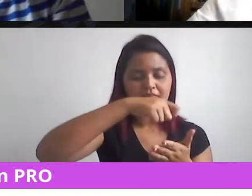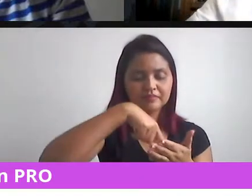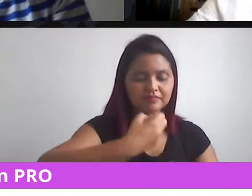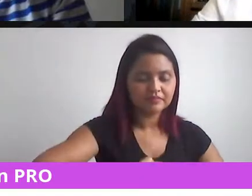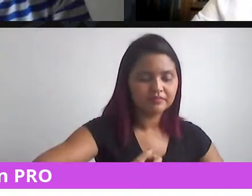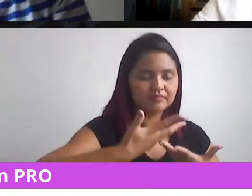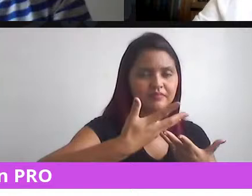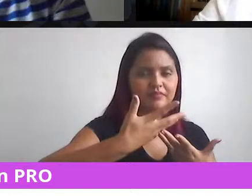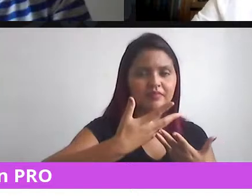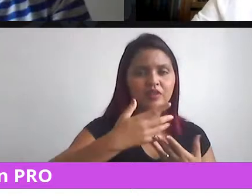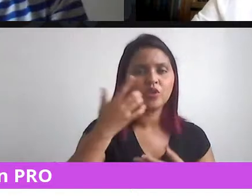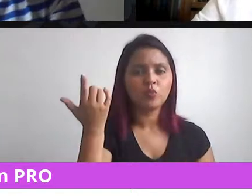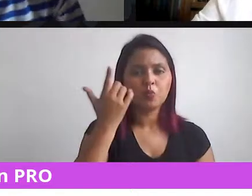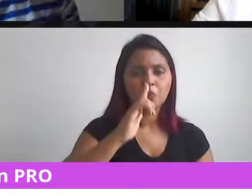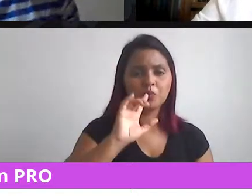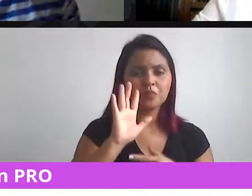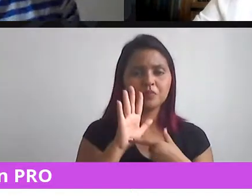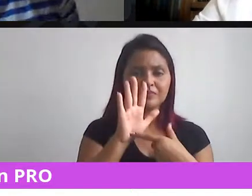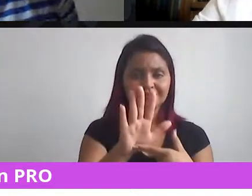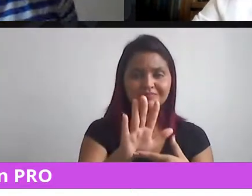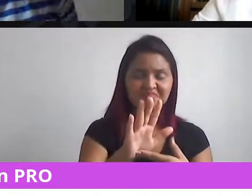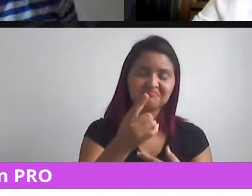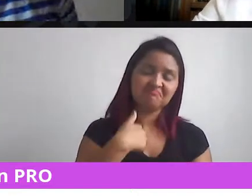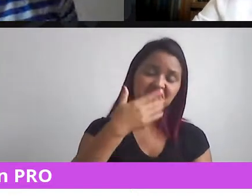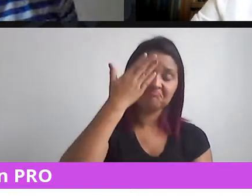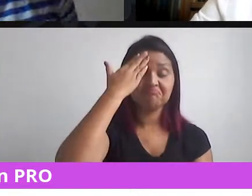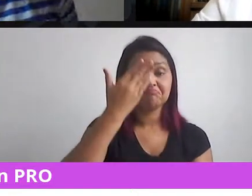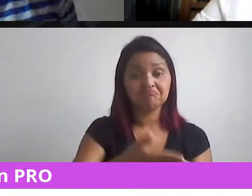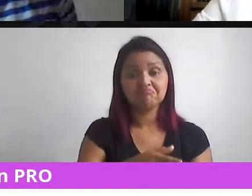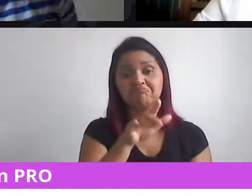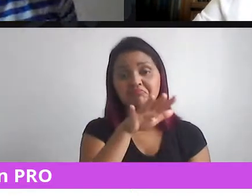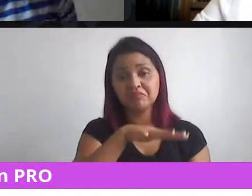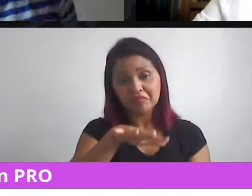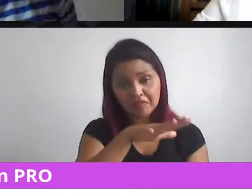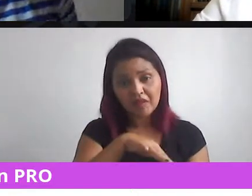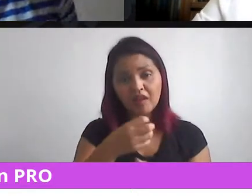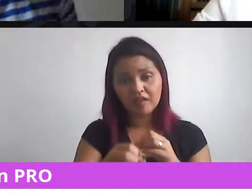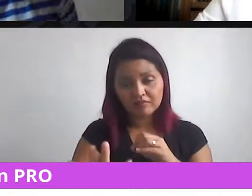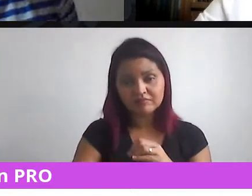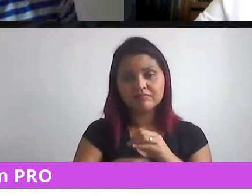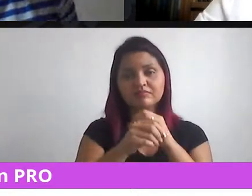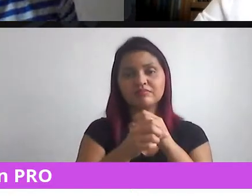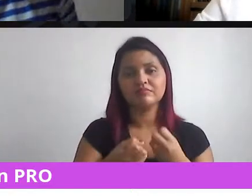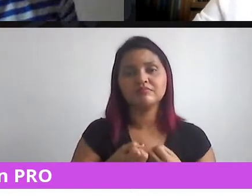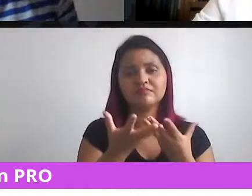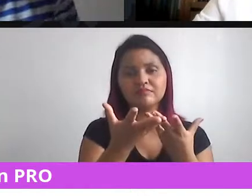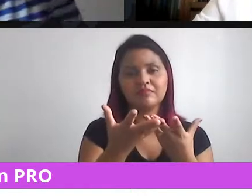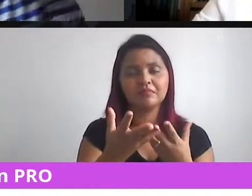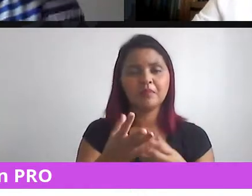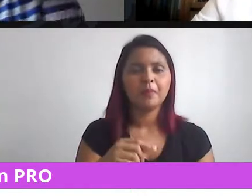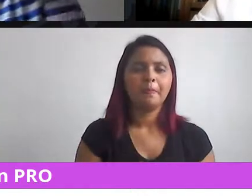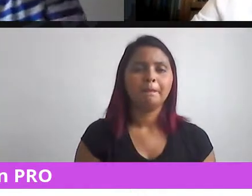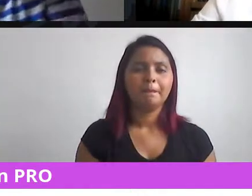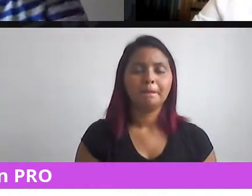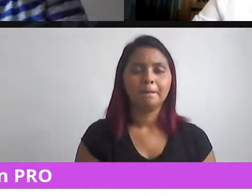né, cognitivamente, então acredito que essa seja uma contribuição, né? Eu não falaria